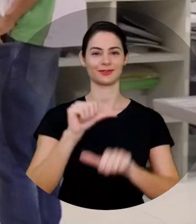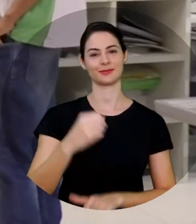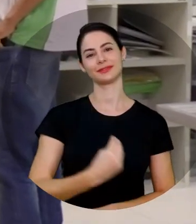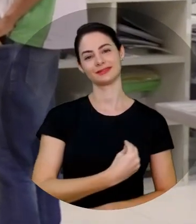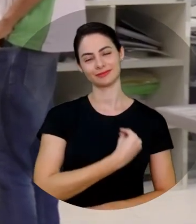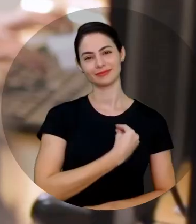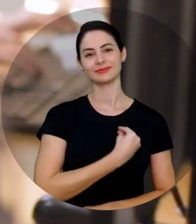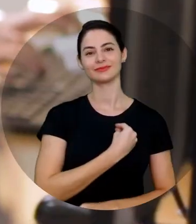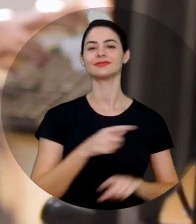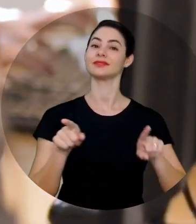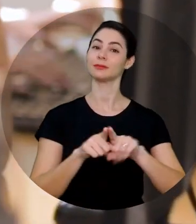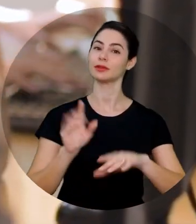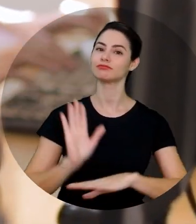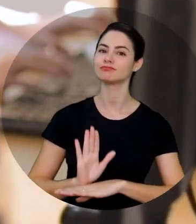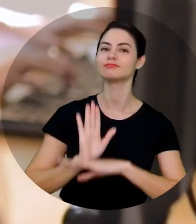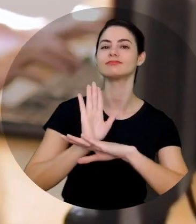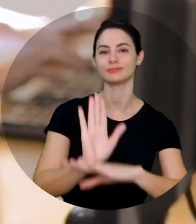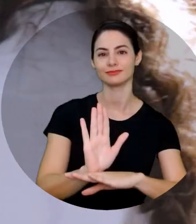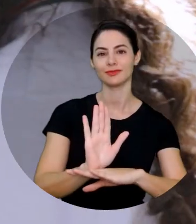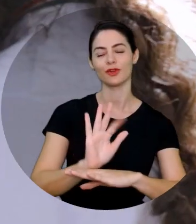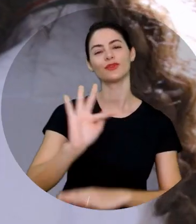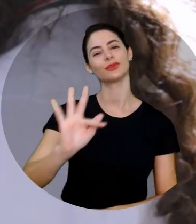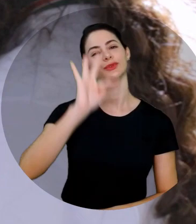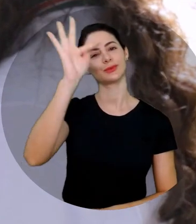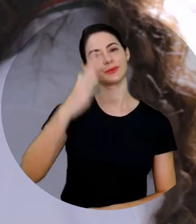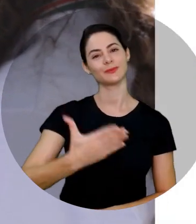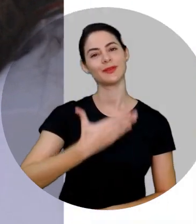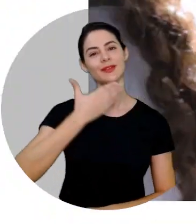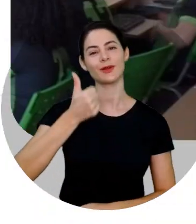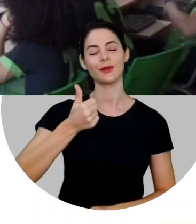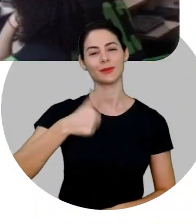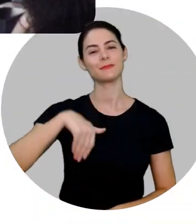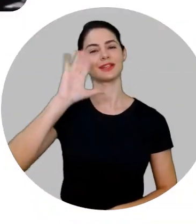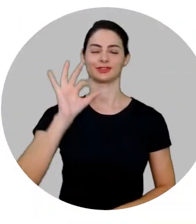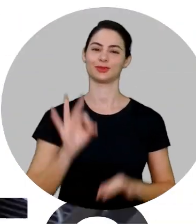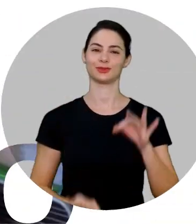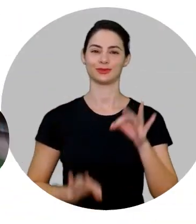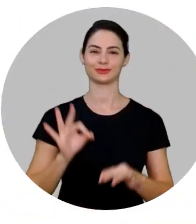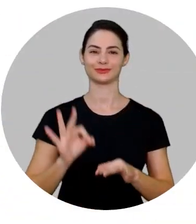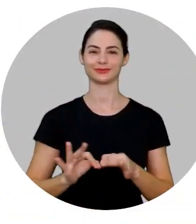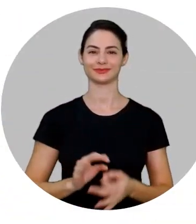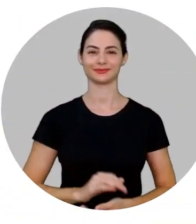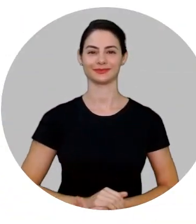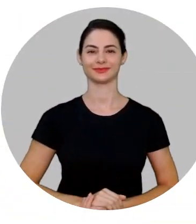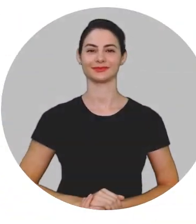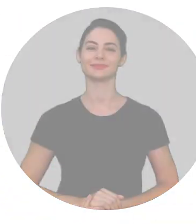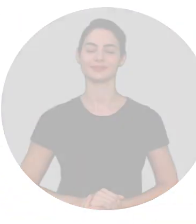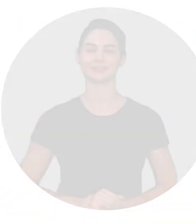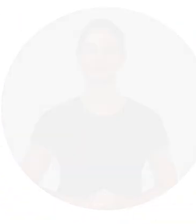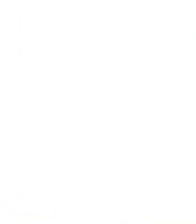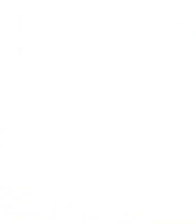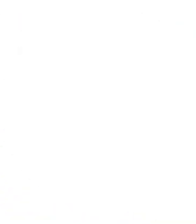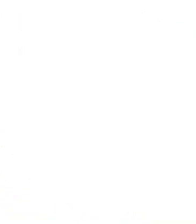vai transformando vidas e dando sua contribuição para um futuro melhor e muito mais justo.